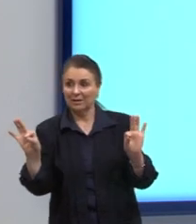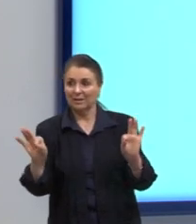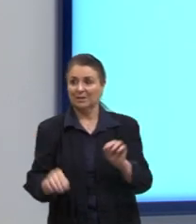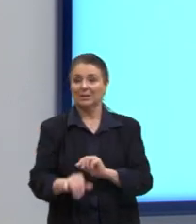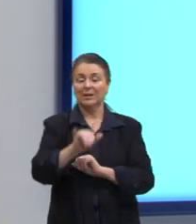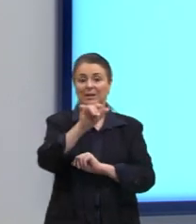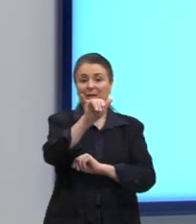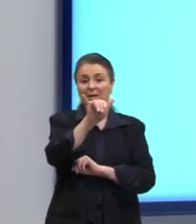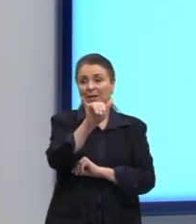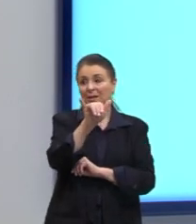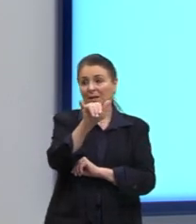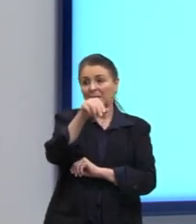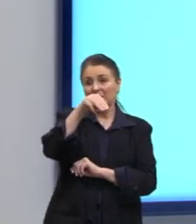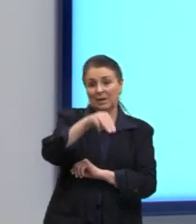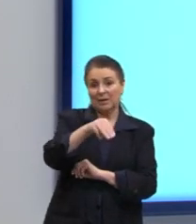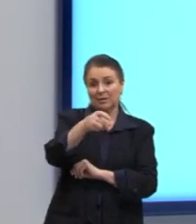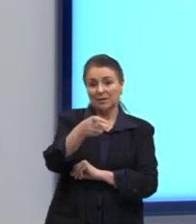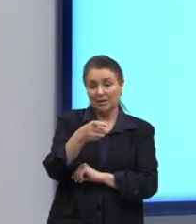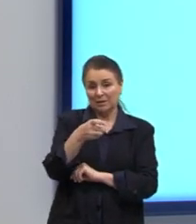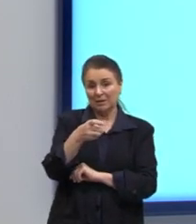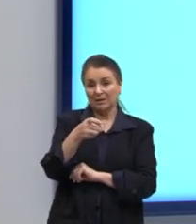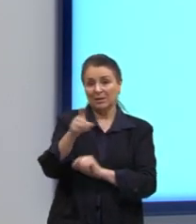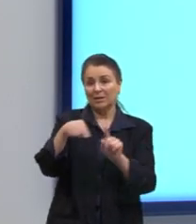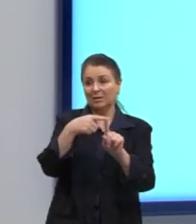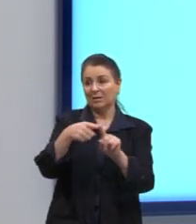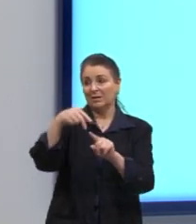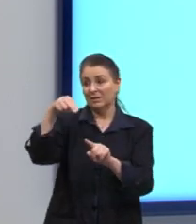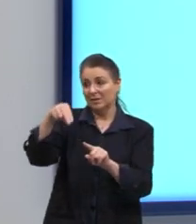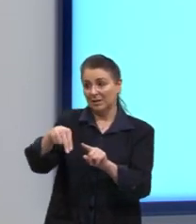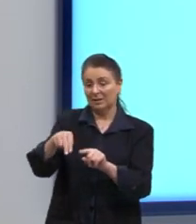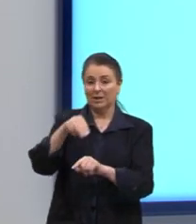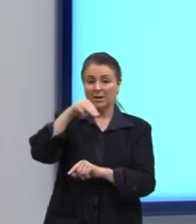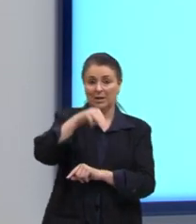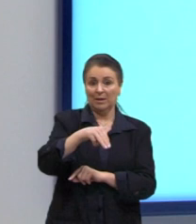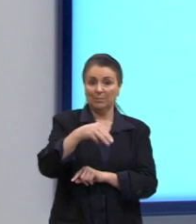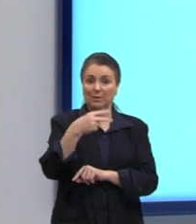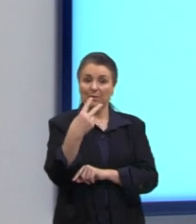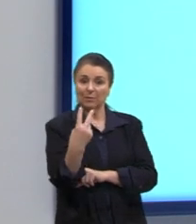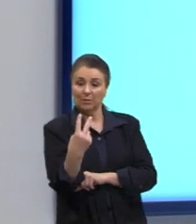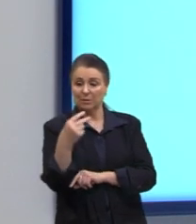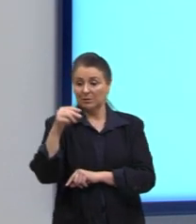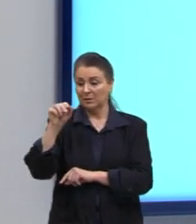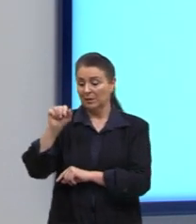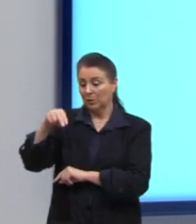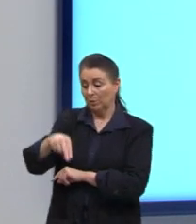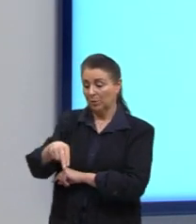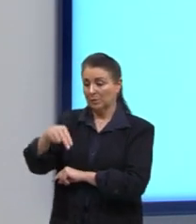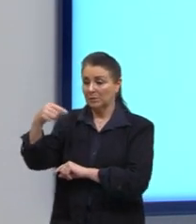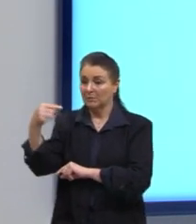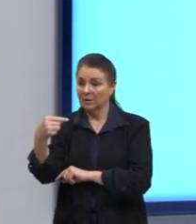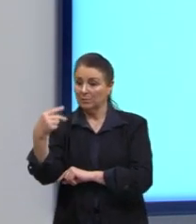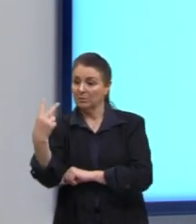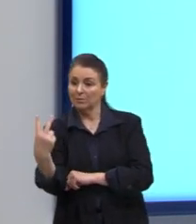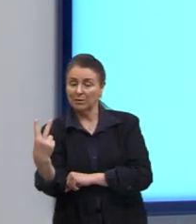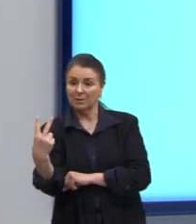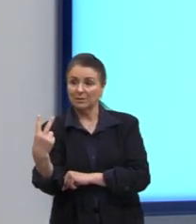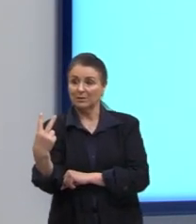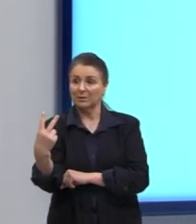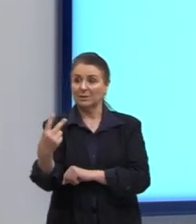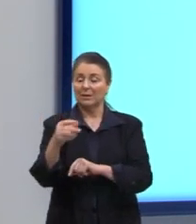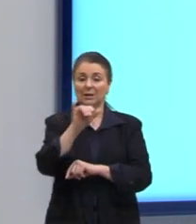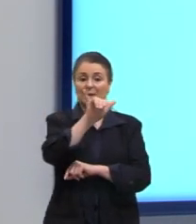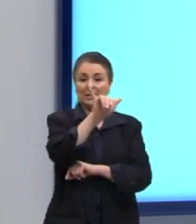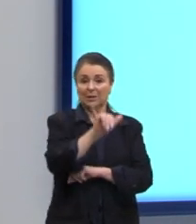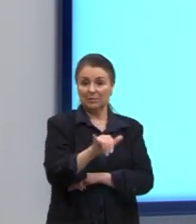+ n fazendo a substituições o m vale 2 o n vale -2 a equação da reta